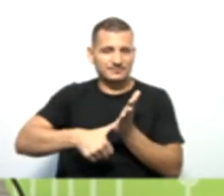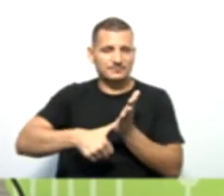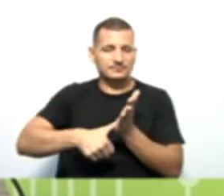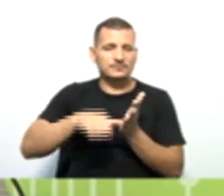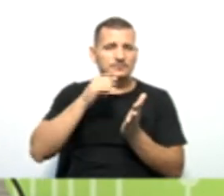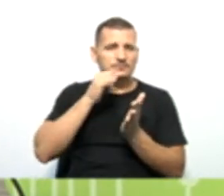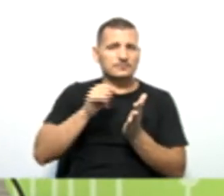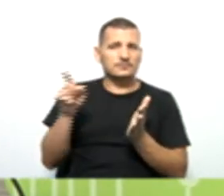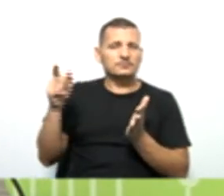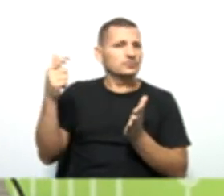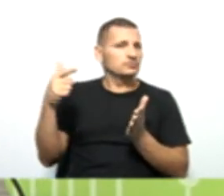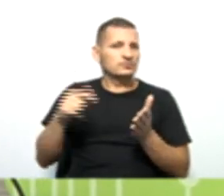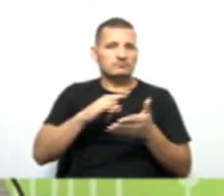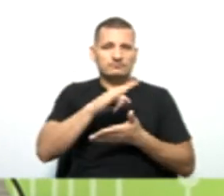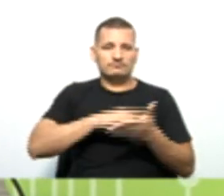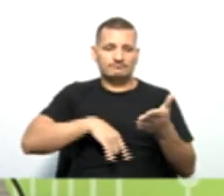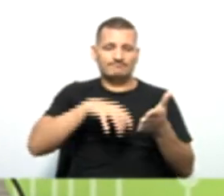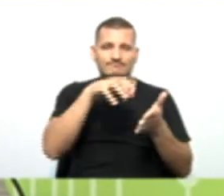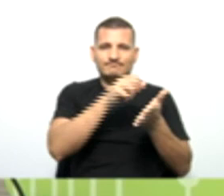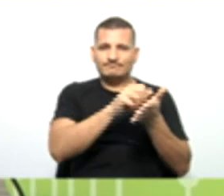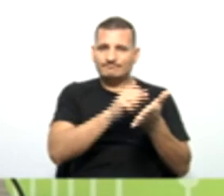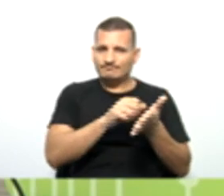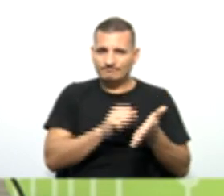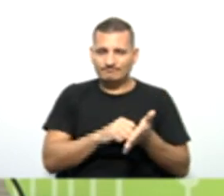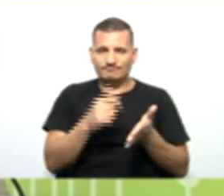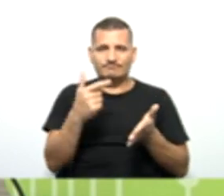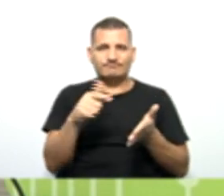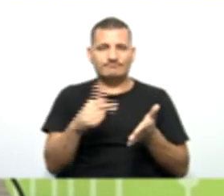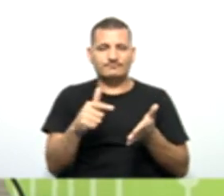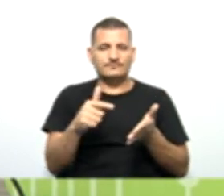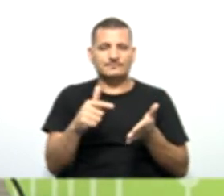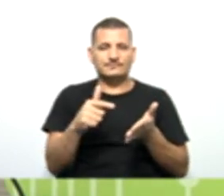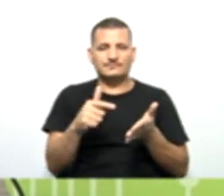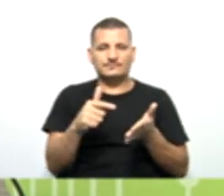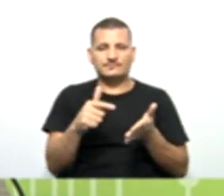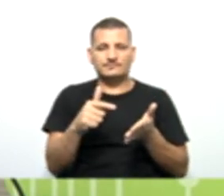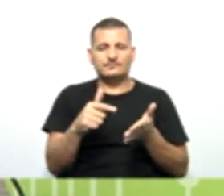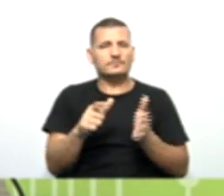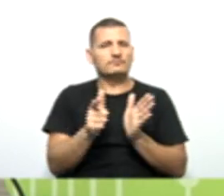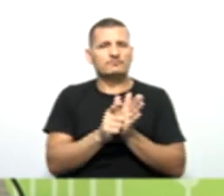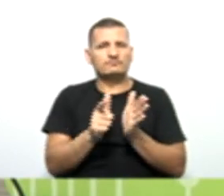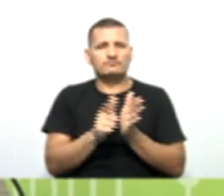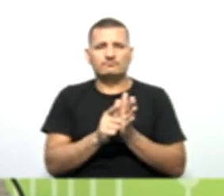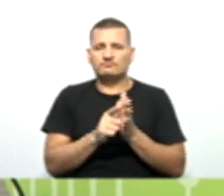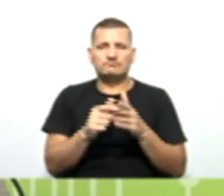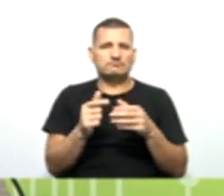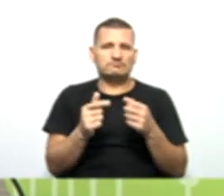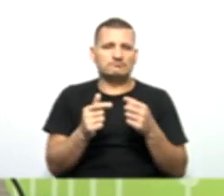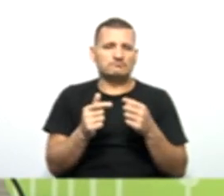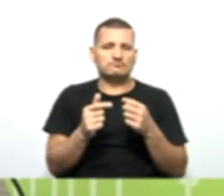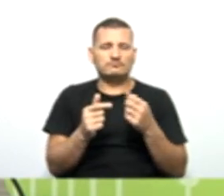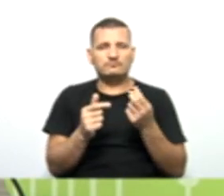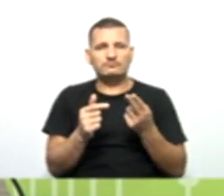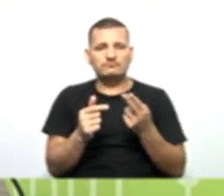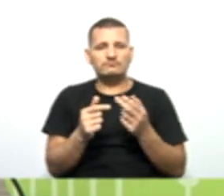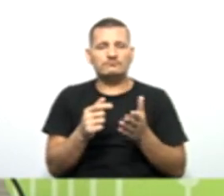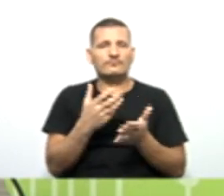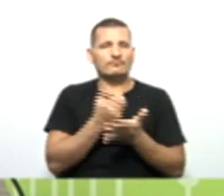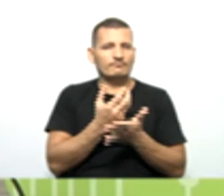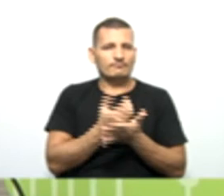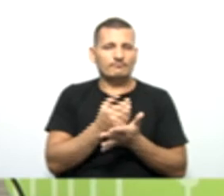ele não tiver documentado, se isso não tiver registrado de alguma forma, ou seja, num papel A4, ou seja, em atos